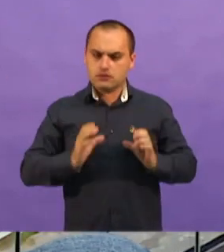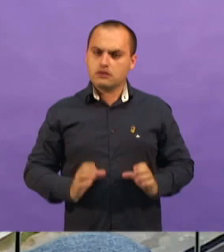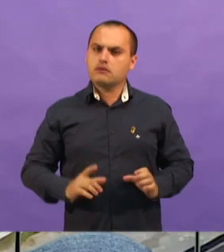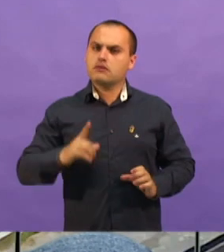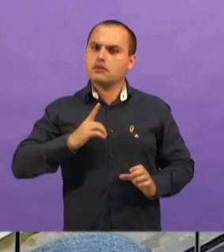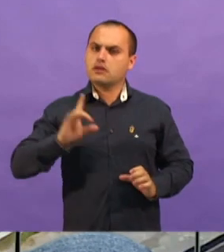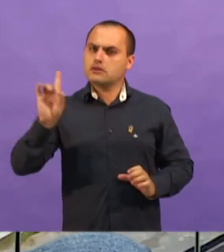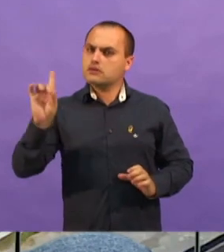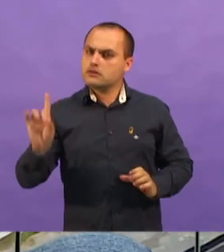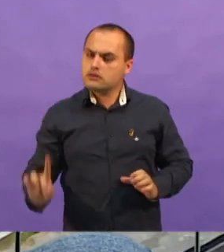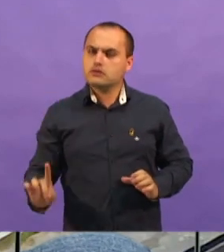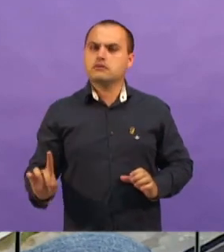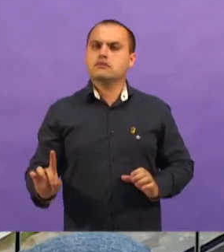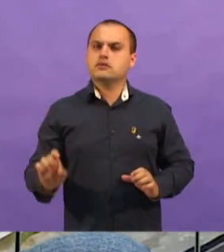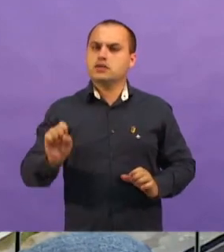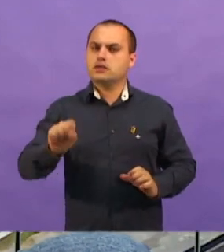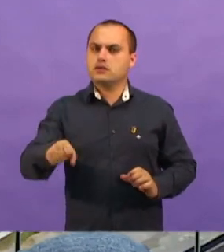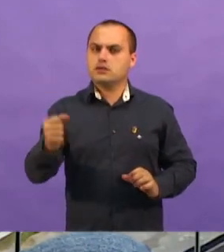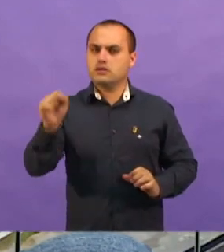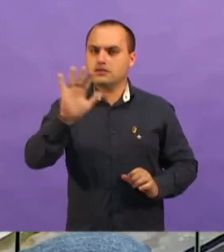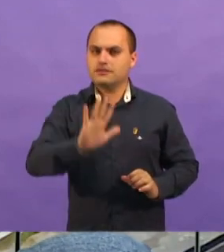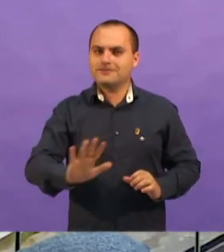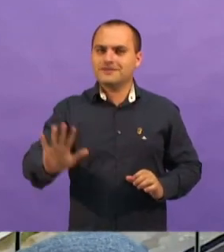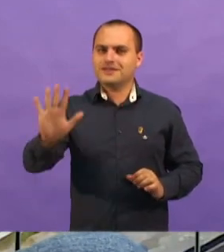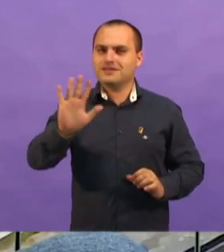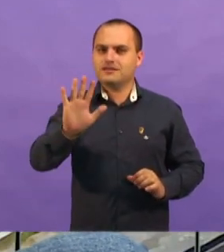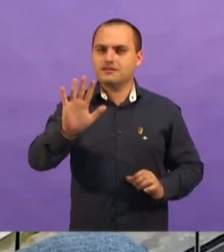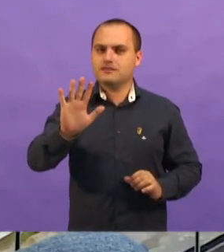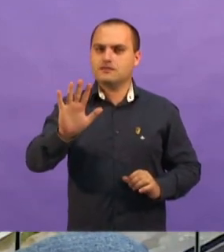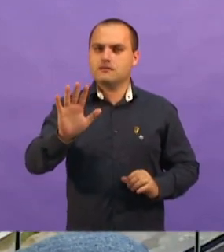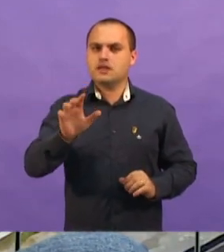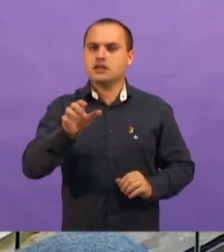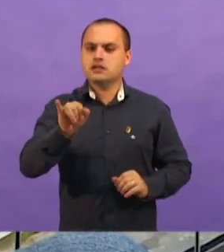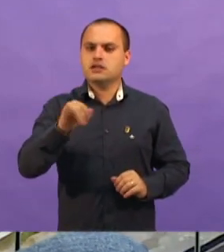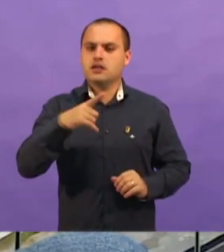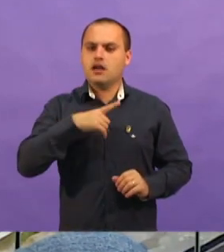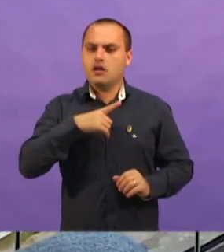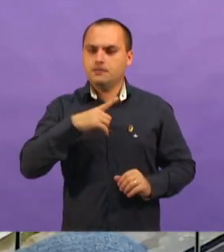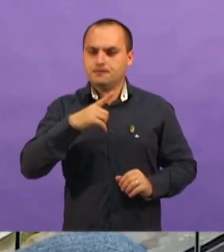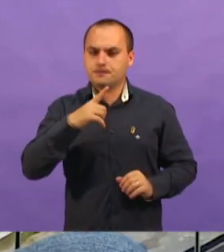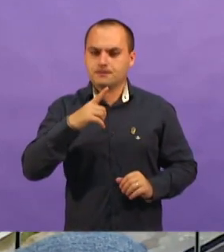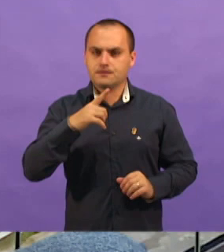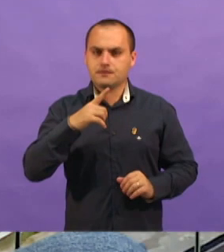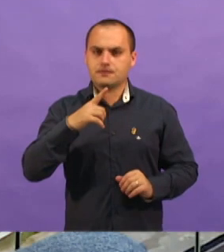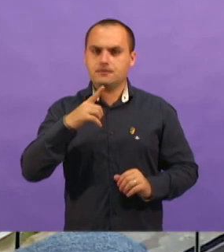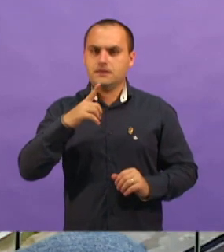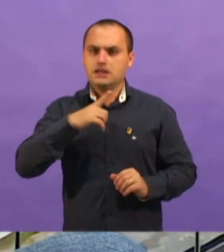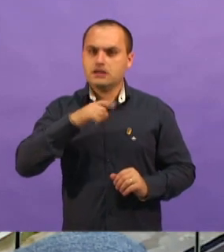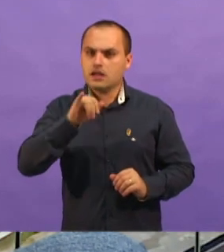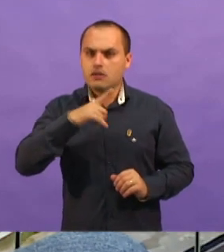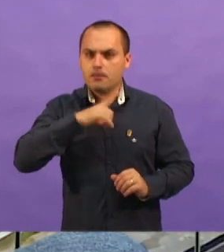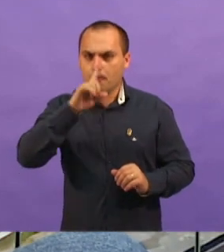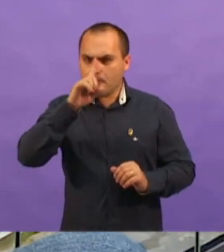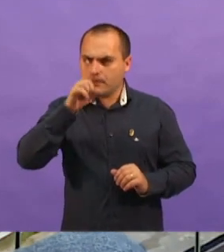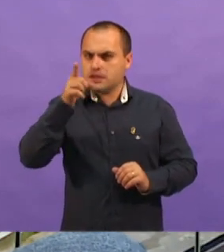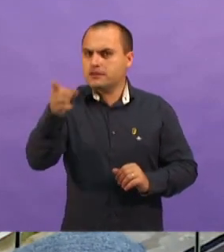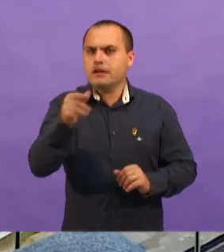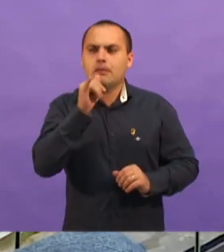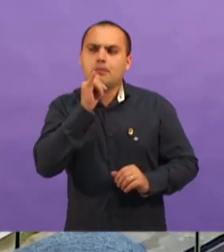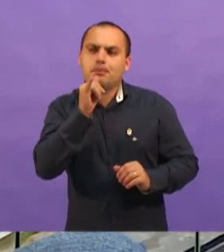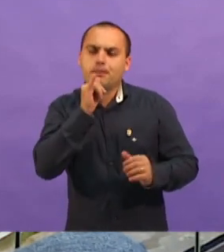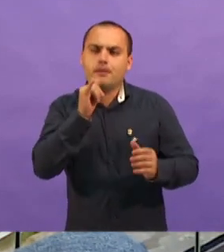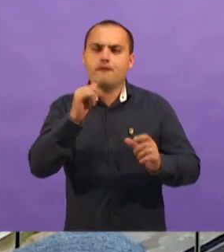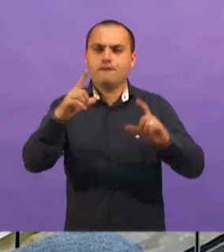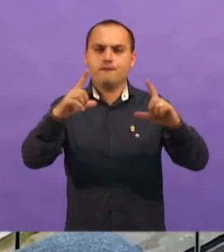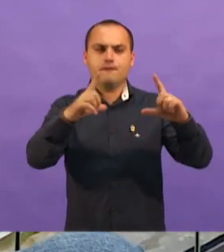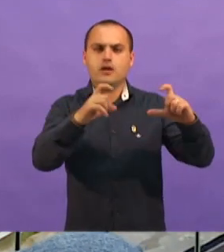uma fotografia que é da minha família, entende? Que vislumbra um aspecto do Itajaí, do antigo, eu preciso